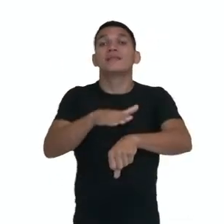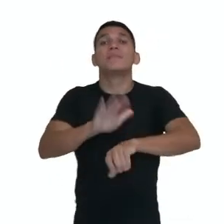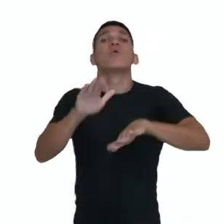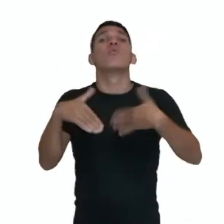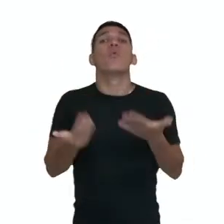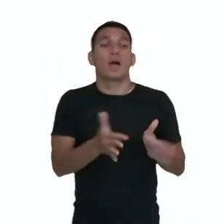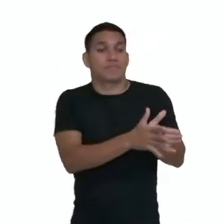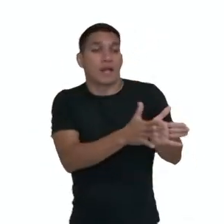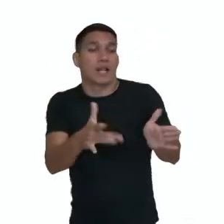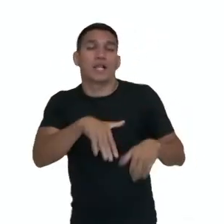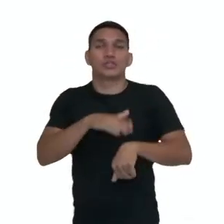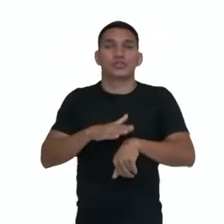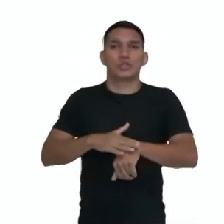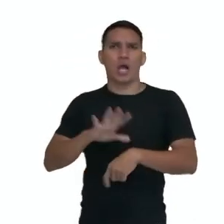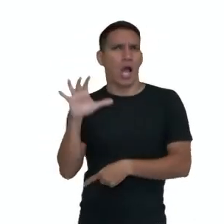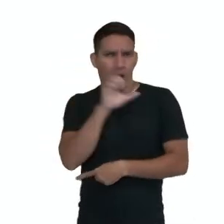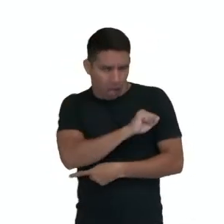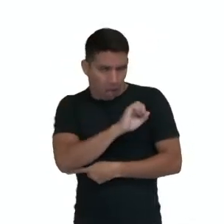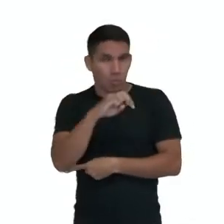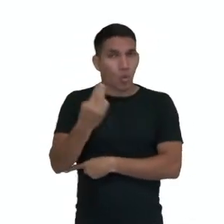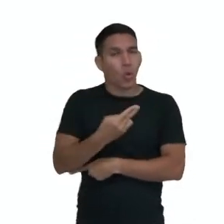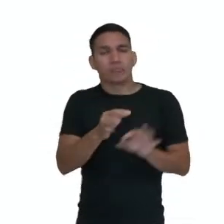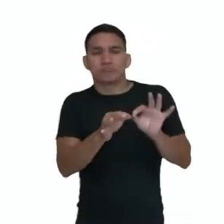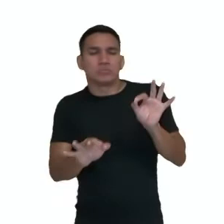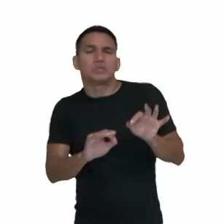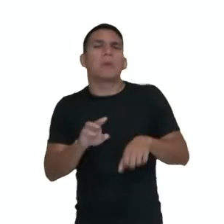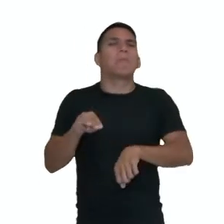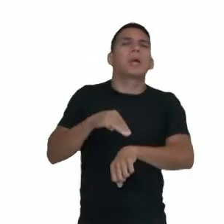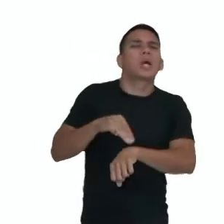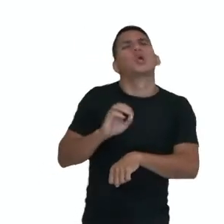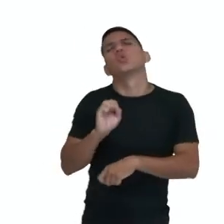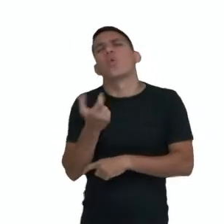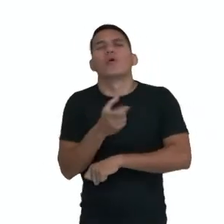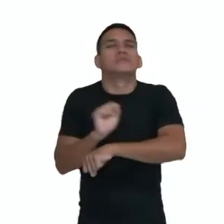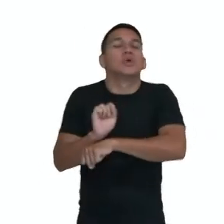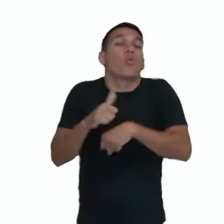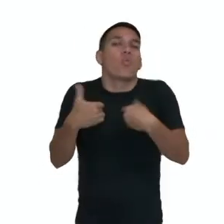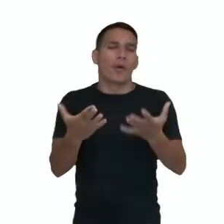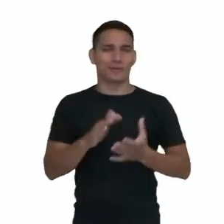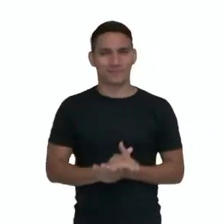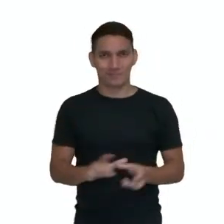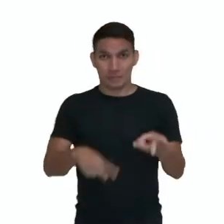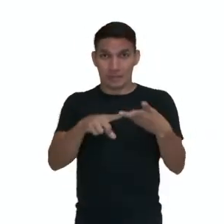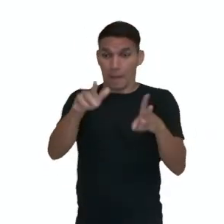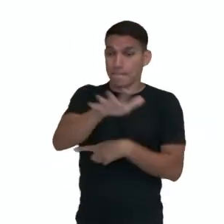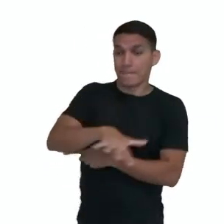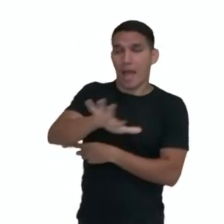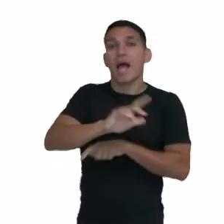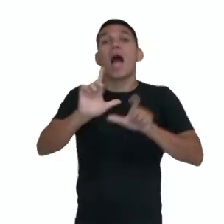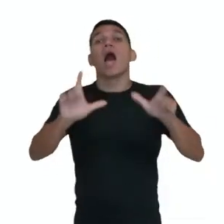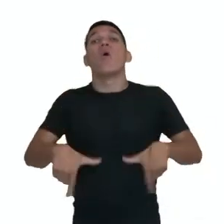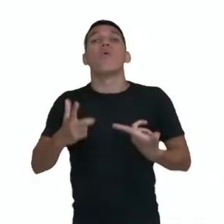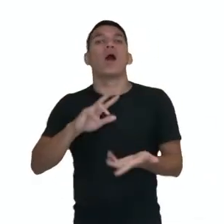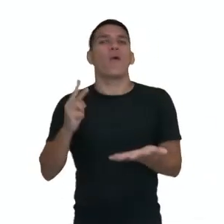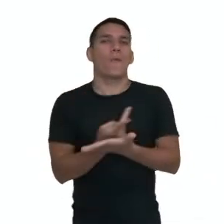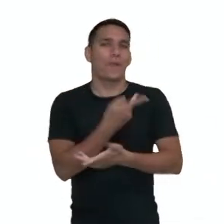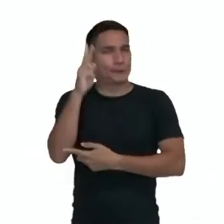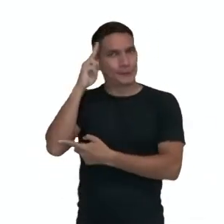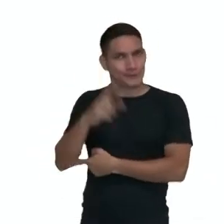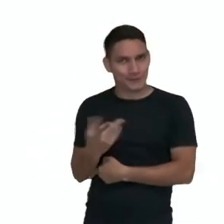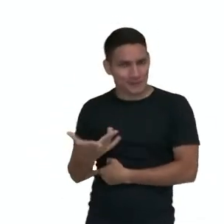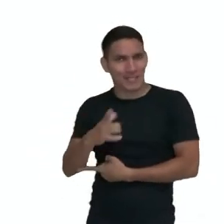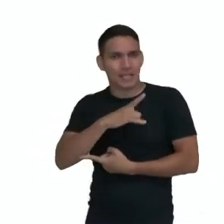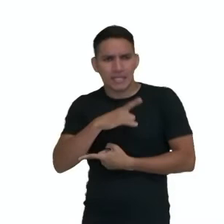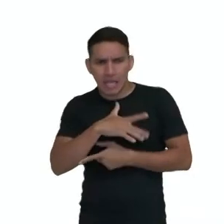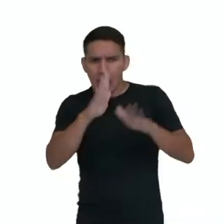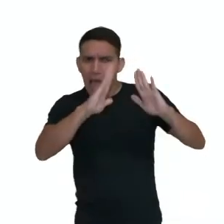dura a história? Ela aconteceu brevemente, foi em poucos minutos ou segundos? Espaço, onde ocorreu a história? Em que